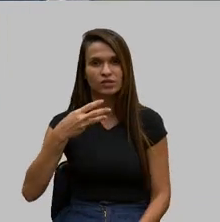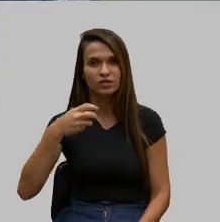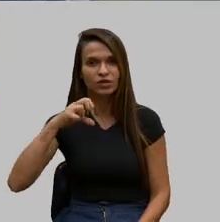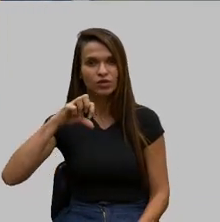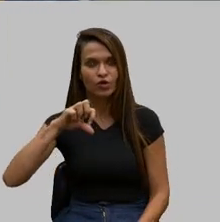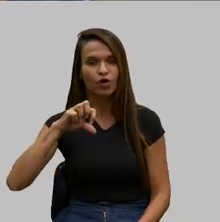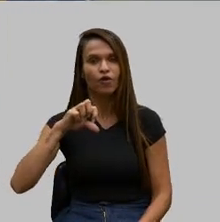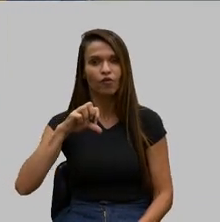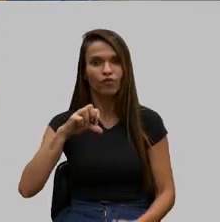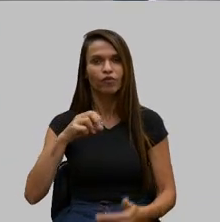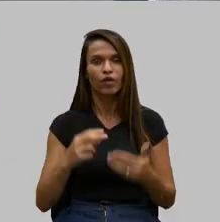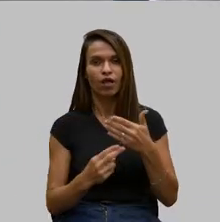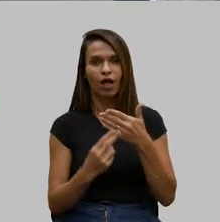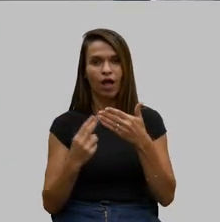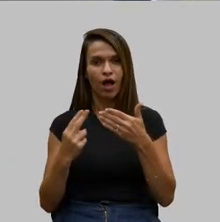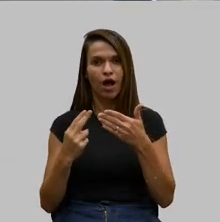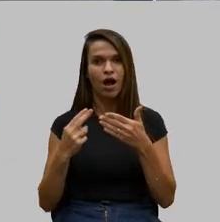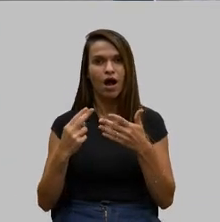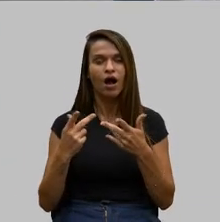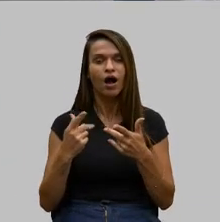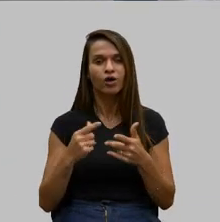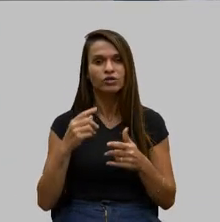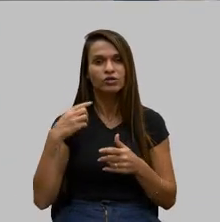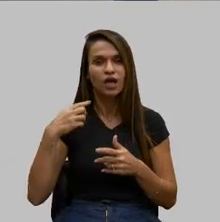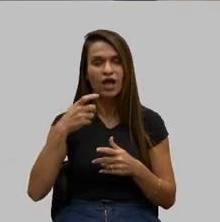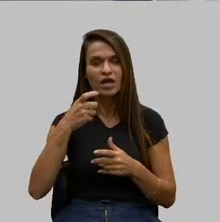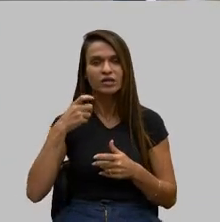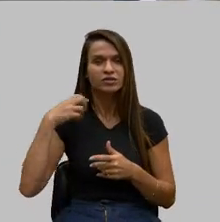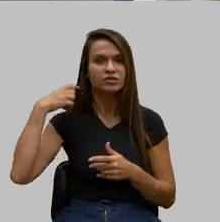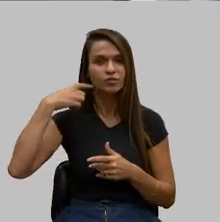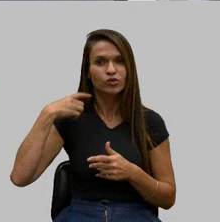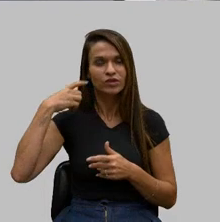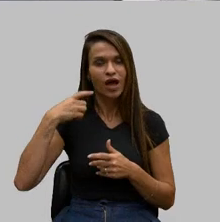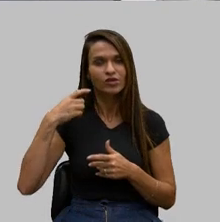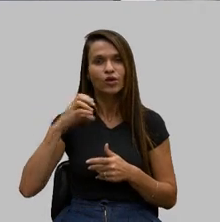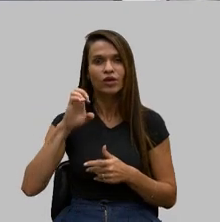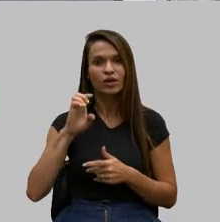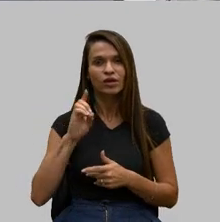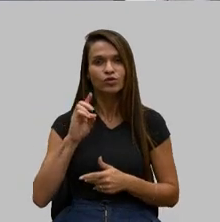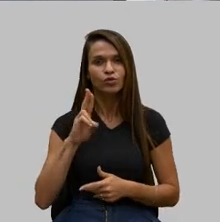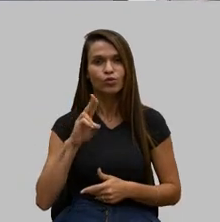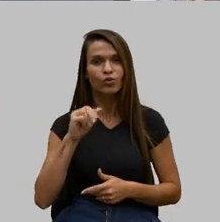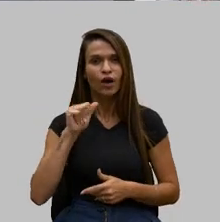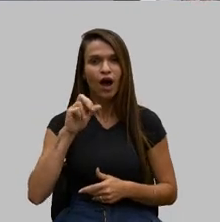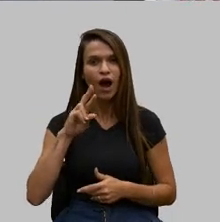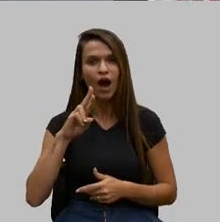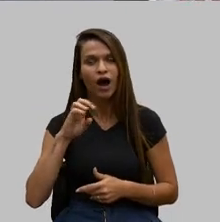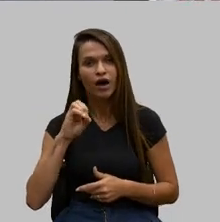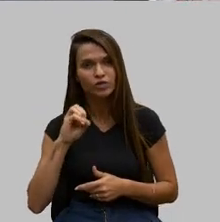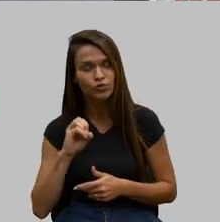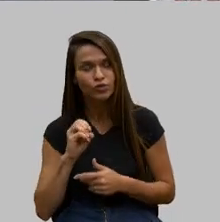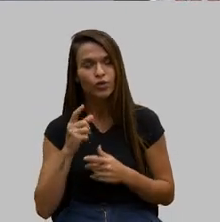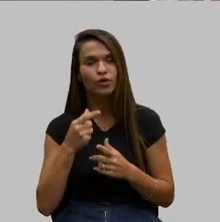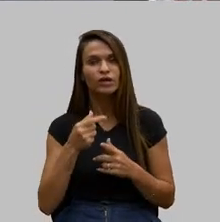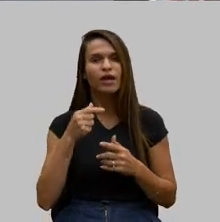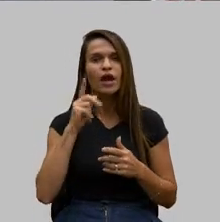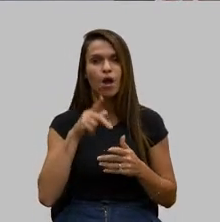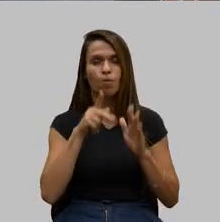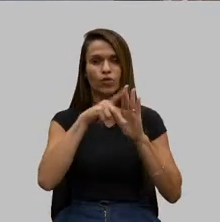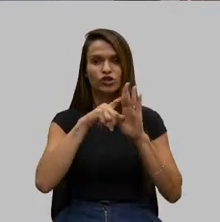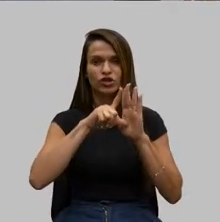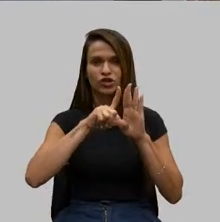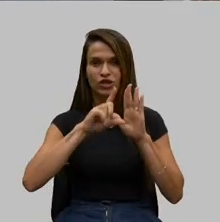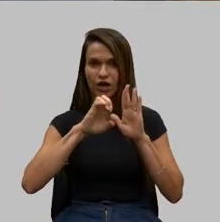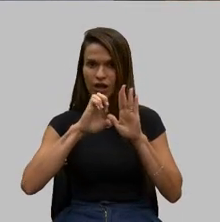do nosso querido saudoso ex-deputado Federal Eduardo Barbosa que é o projeto de lei que reconhece que a